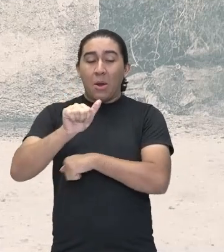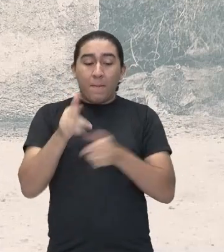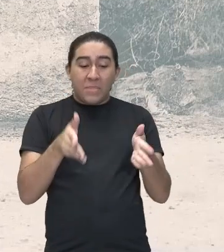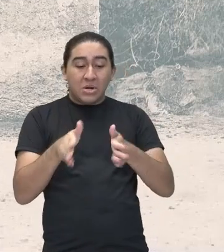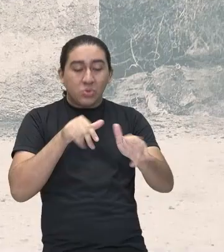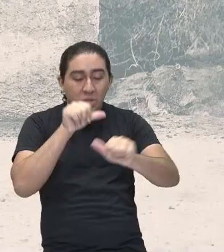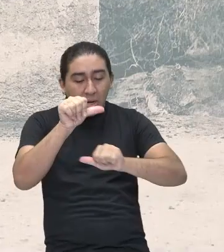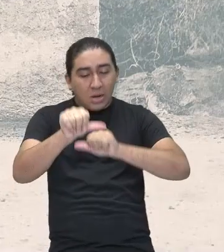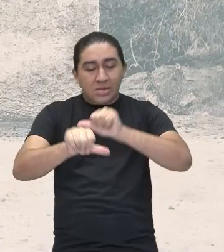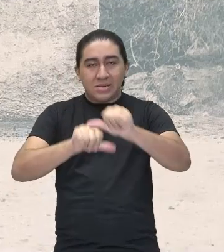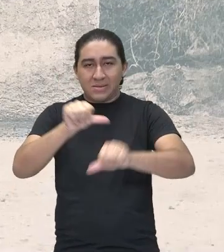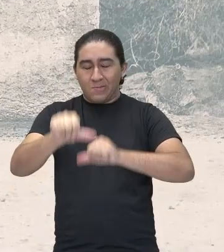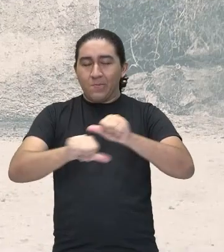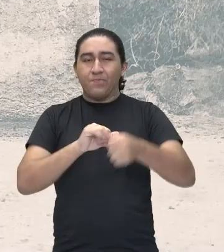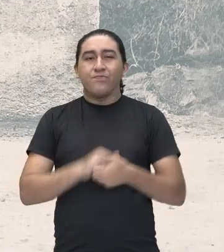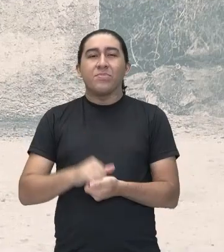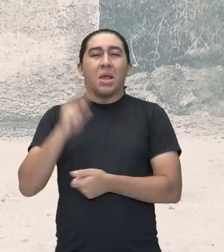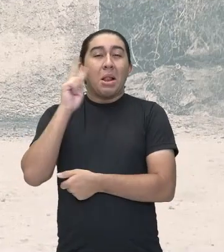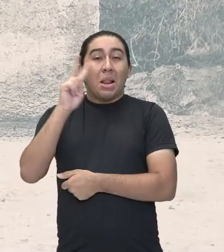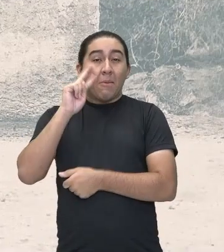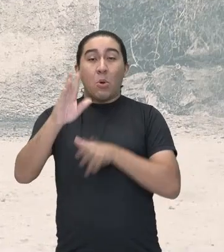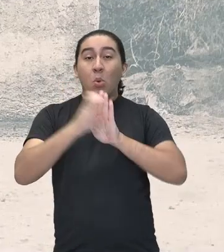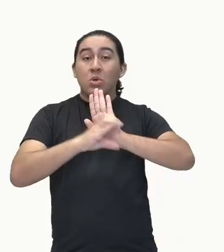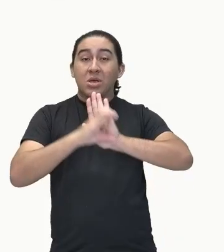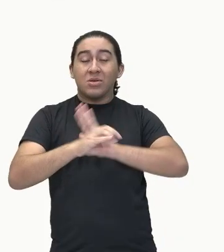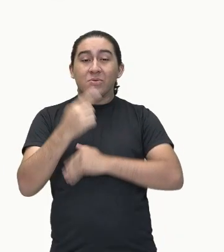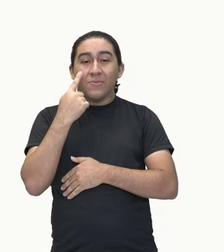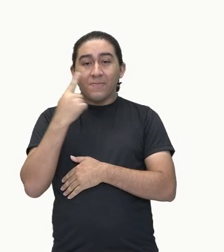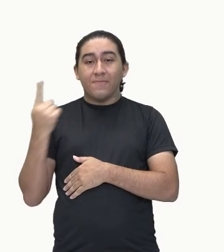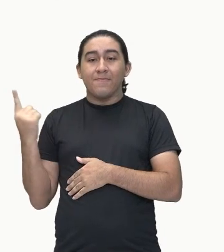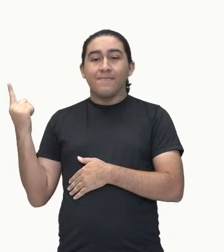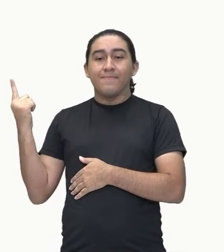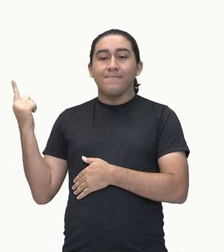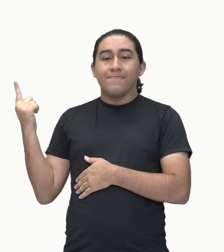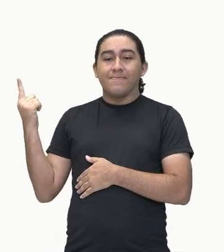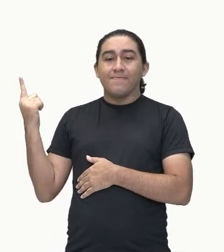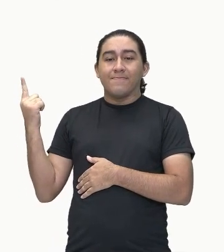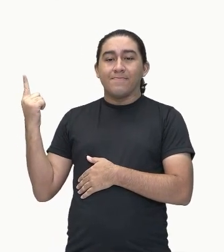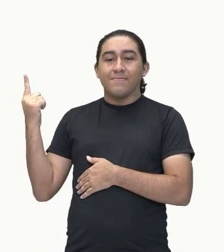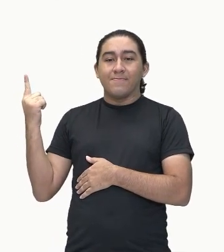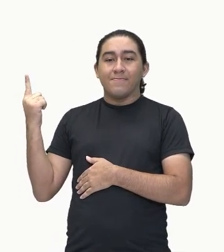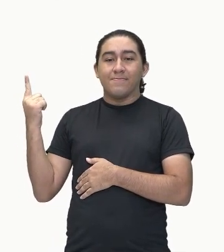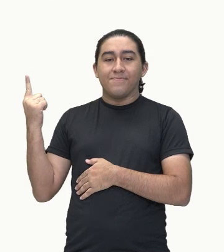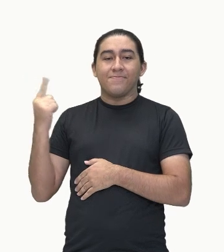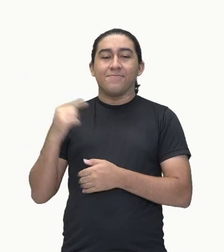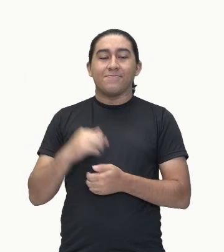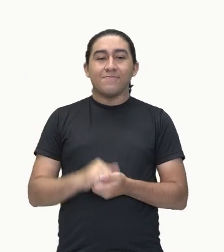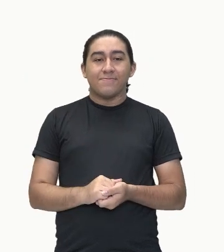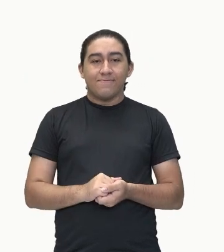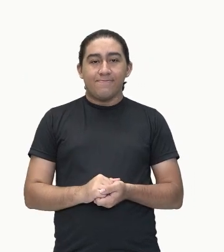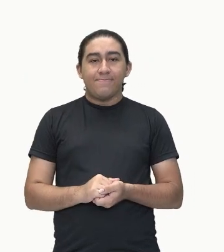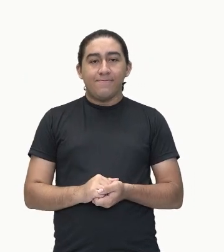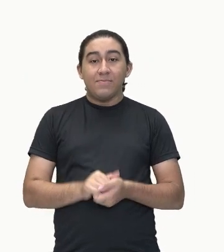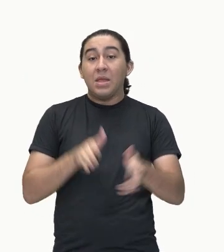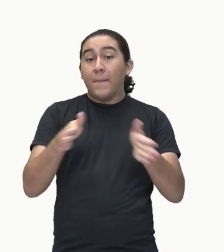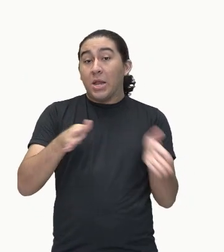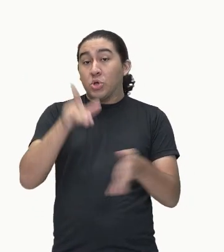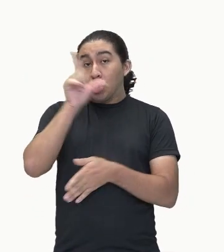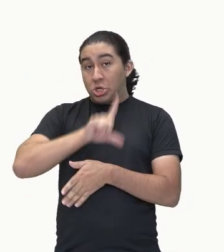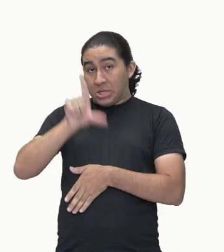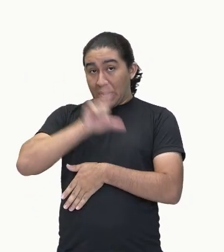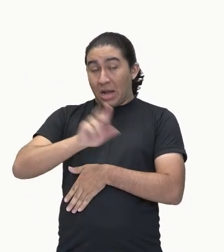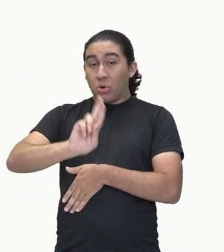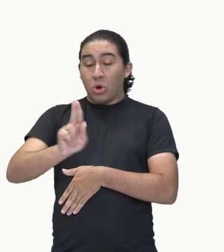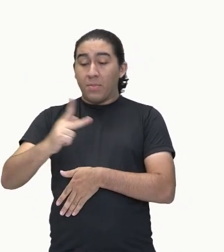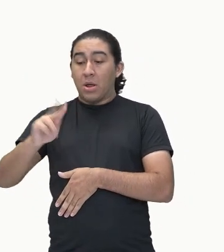Então, relembrando o que foi o pré-modernismo, colocando aí para vocês o nosso texto, o pré-modernismo, o período literário conhecido